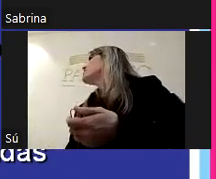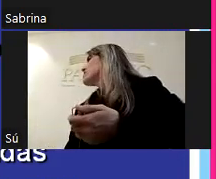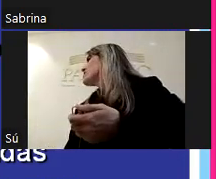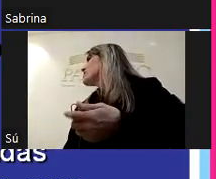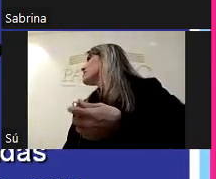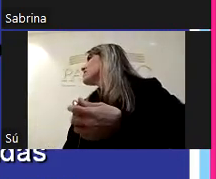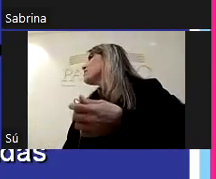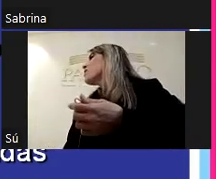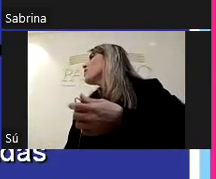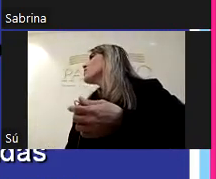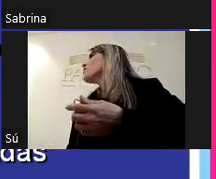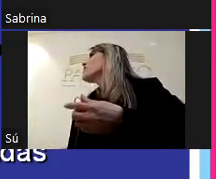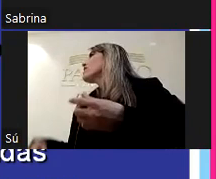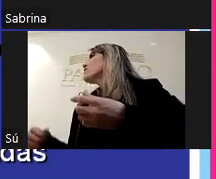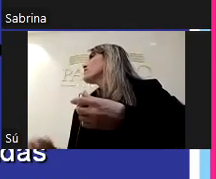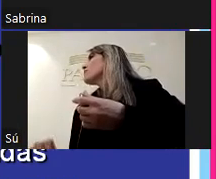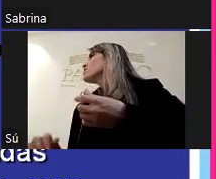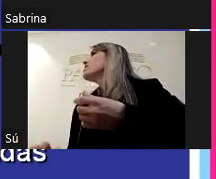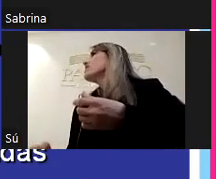têm pensamentos desviados do ato.